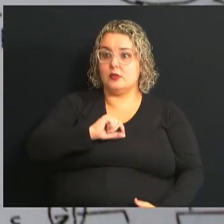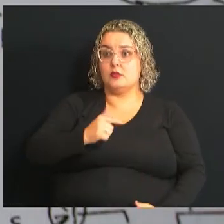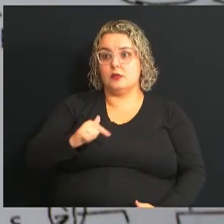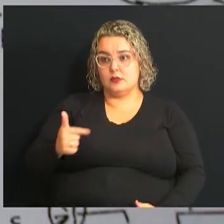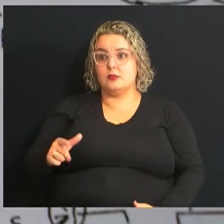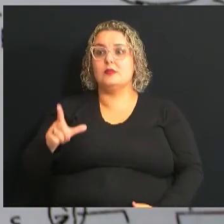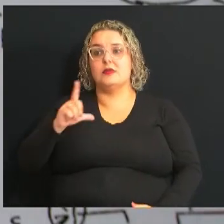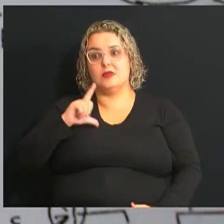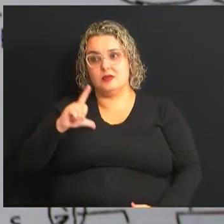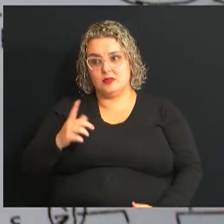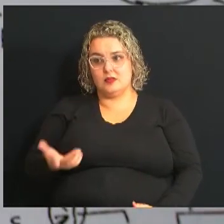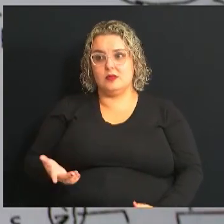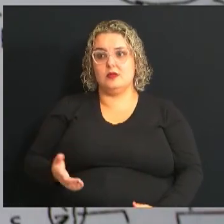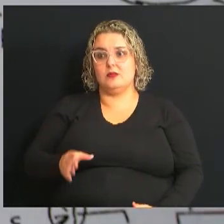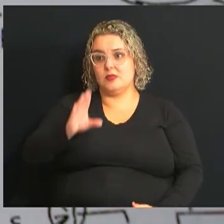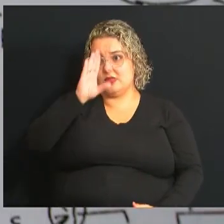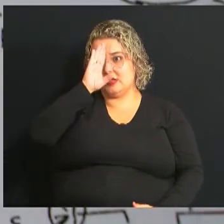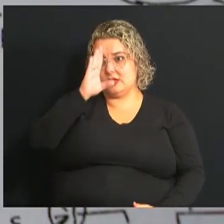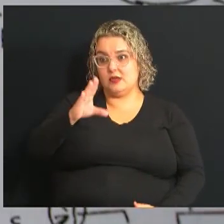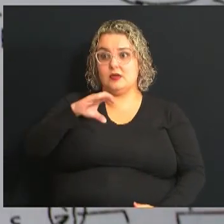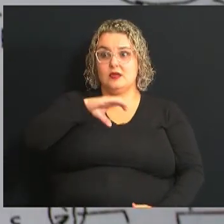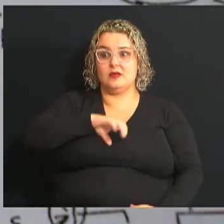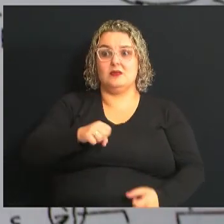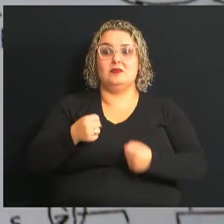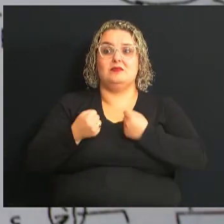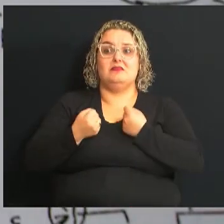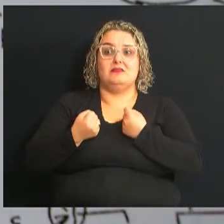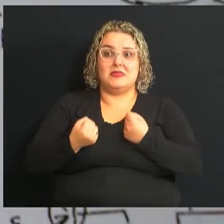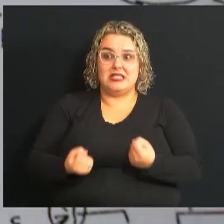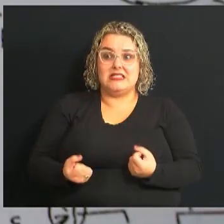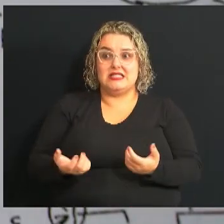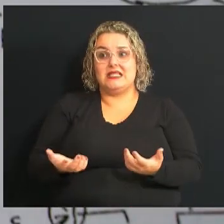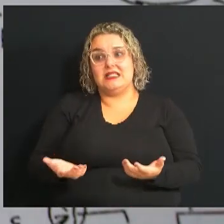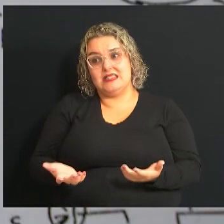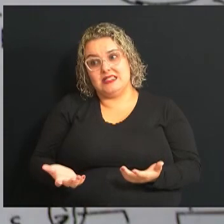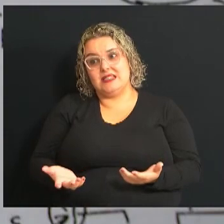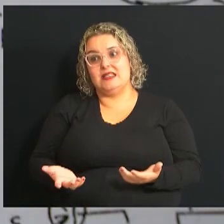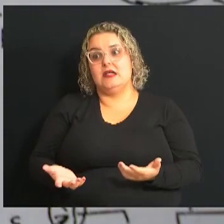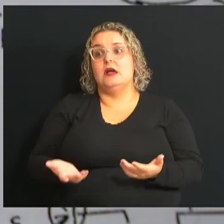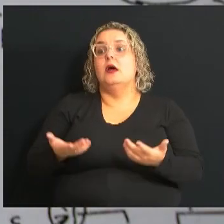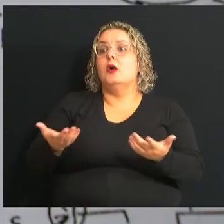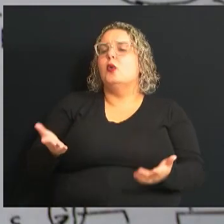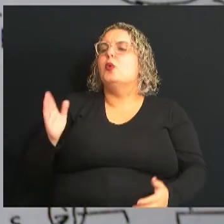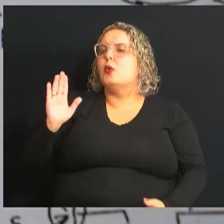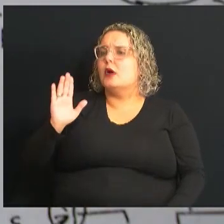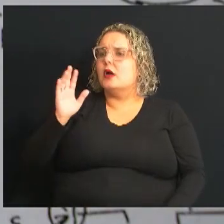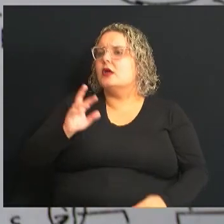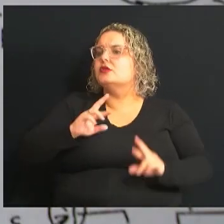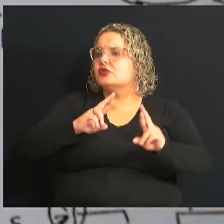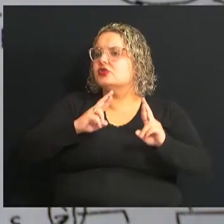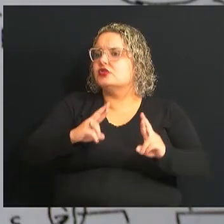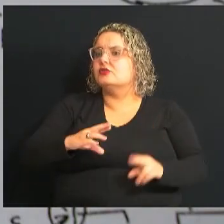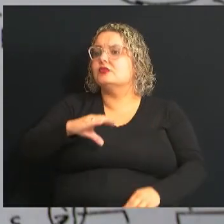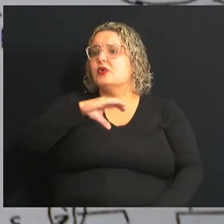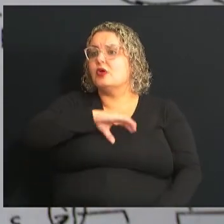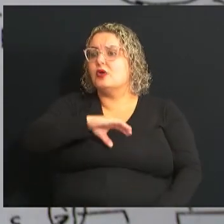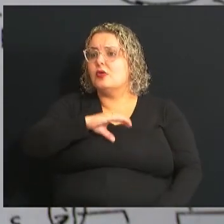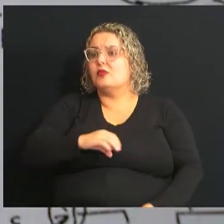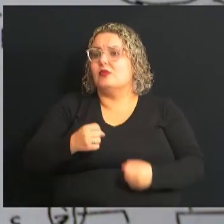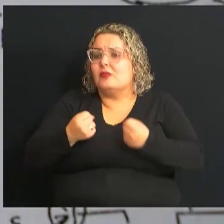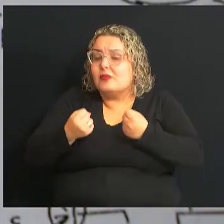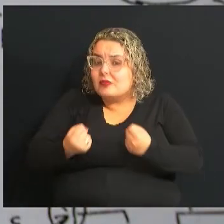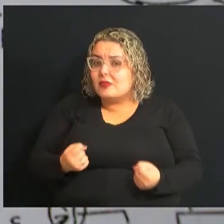teve, principalmente uma prova de português muito pesada, tal. Então, será que o candidato deve esperar uma prova de português mais pesada